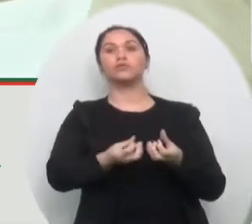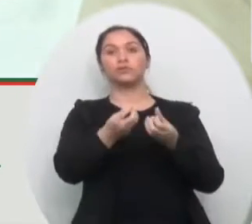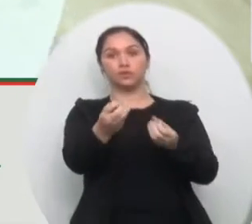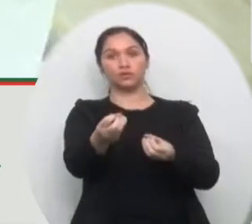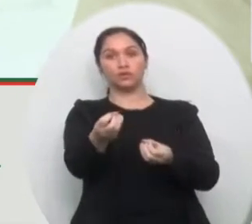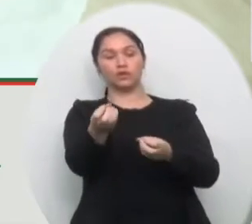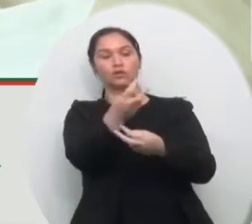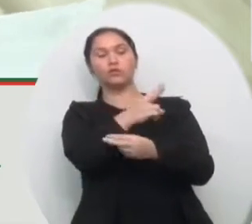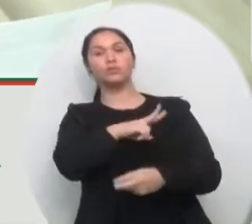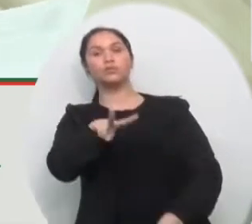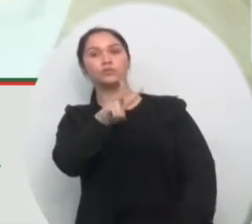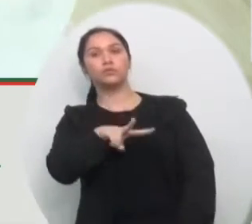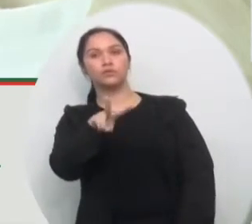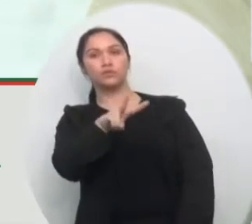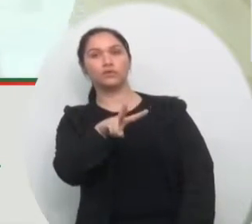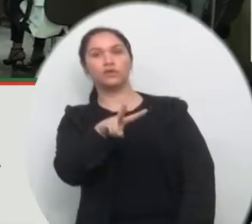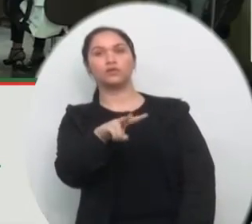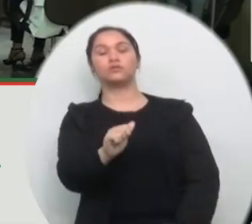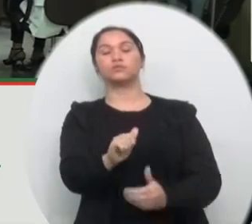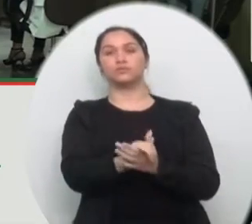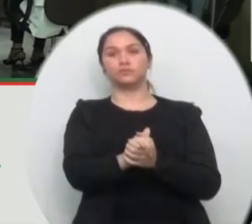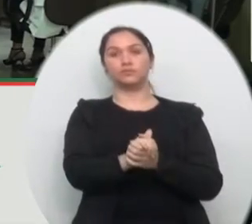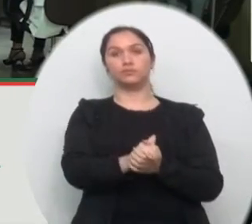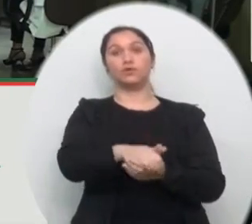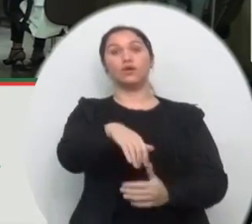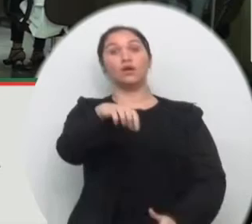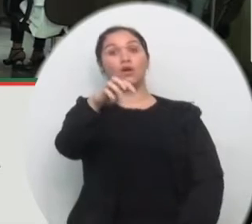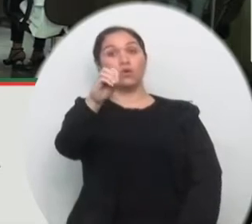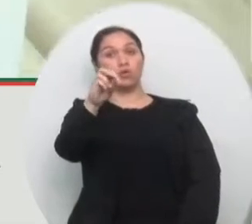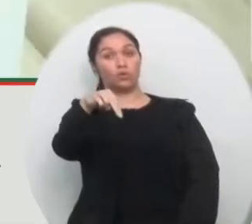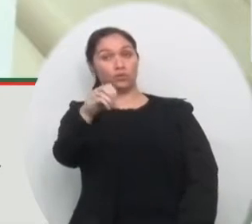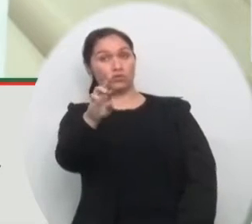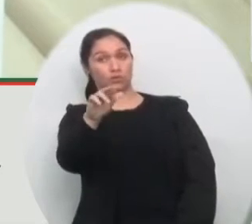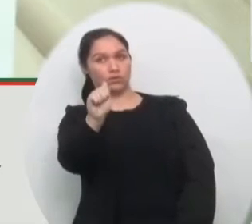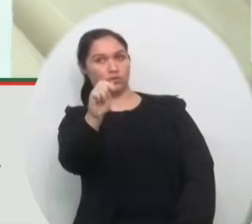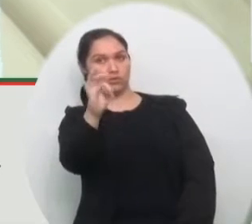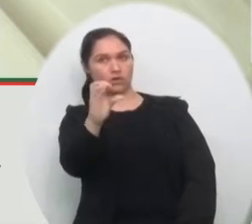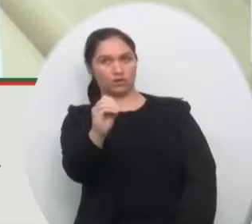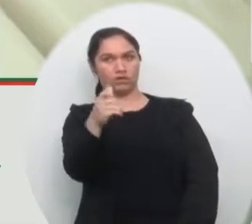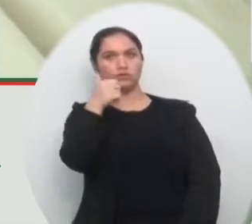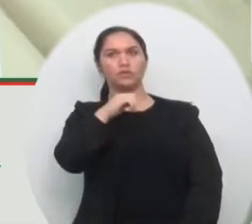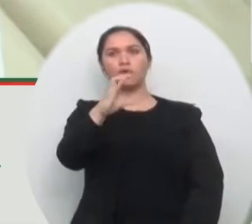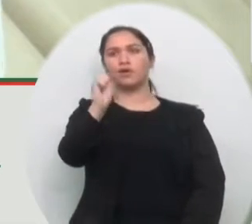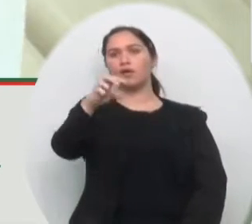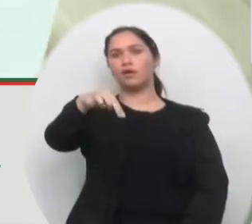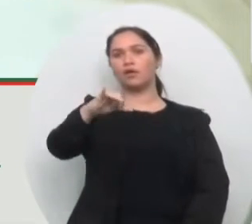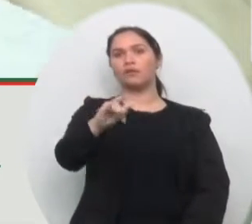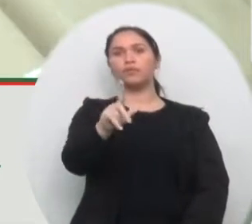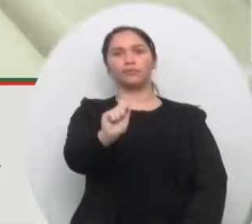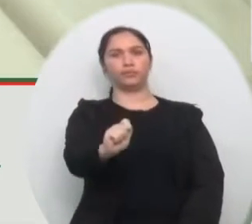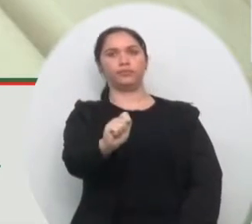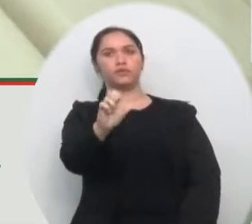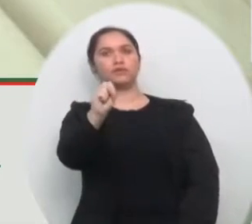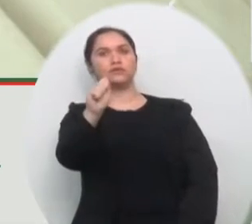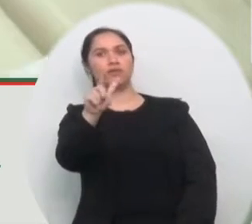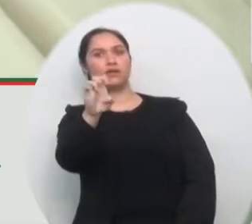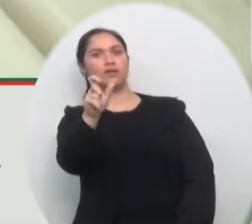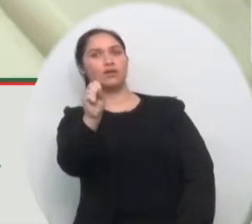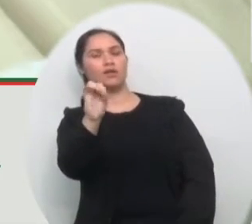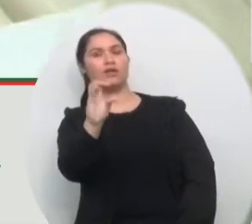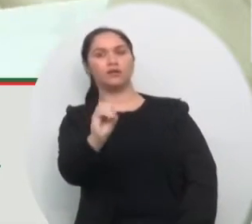Potelec, Moacir Dajori, Ademir José Honorato, Paulo Ferrarese, Giovanna Zanetti, Antônio Manuel e Tita